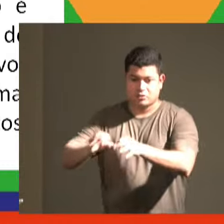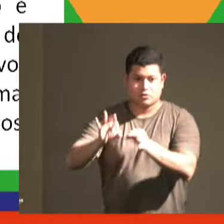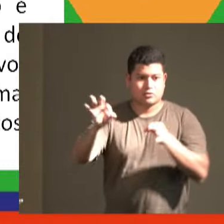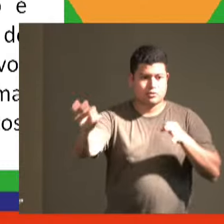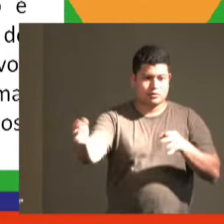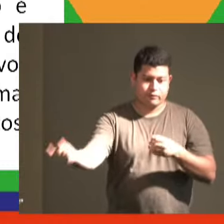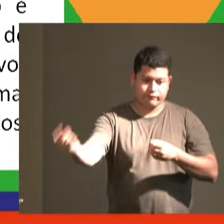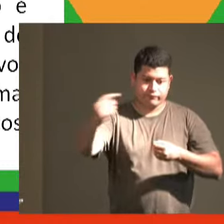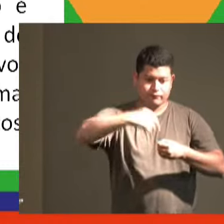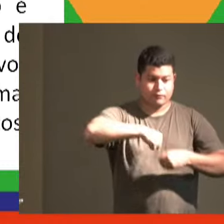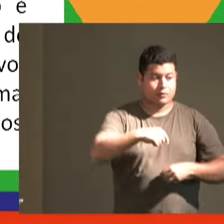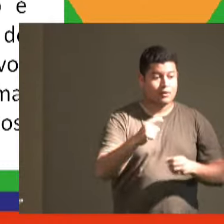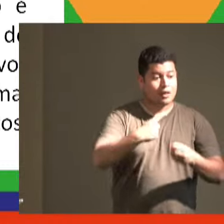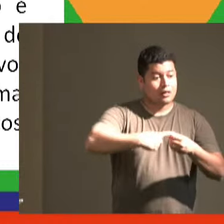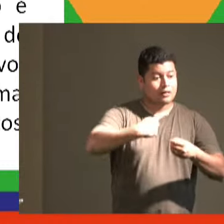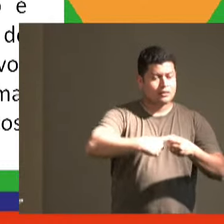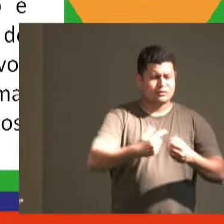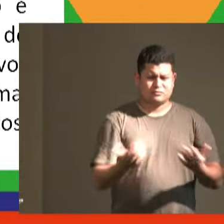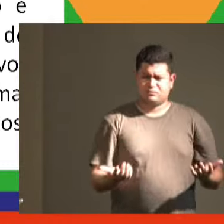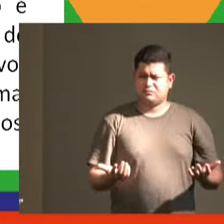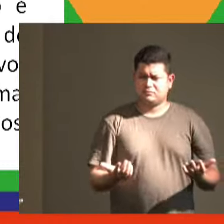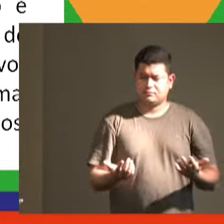coisa, né? Então,